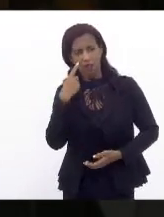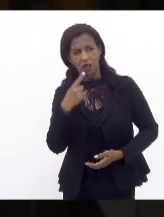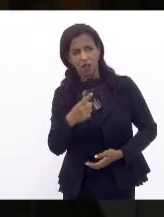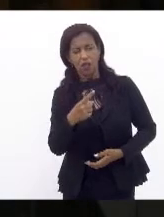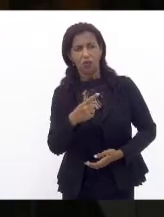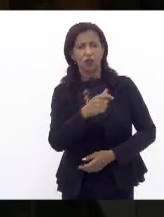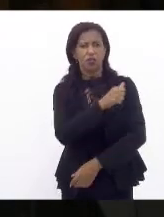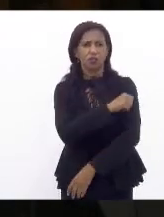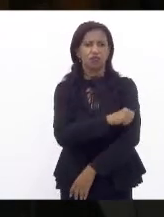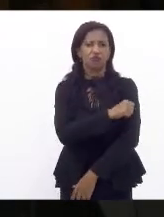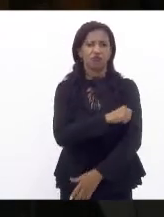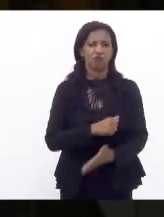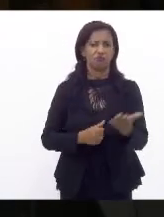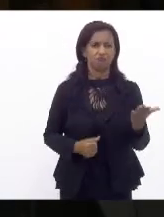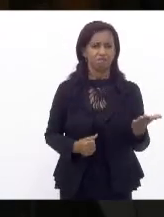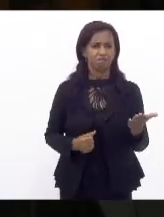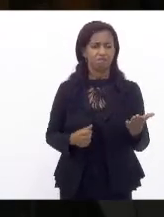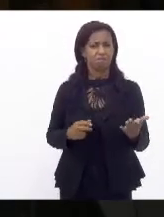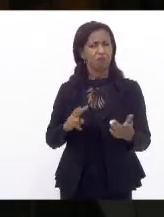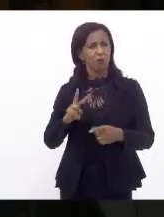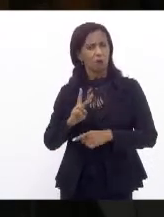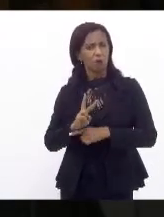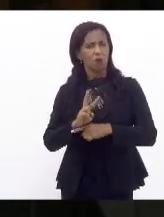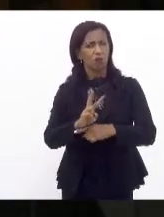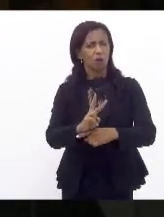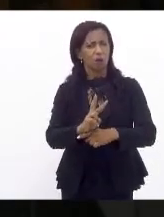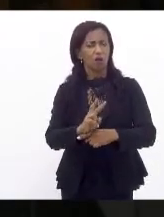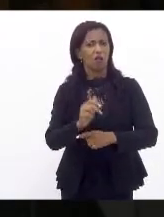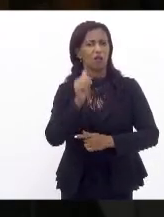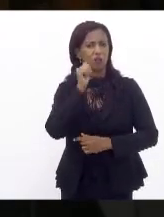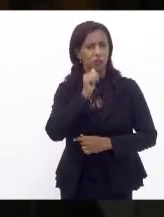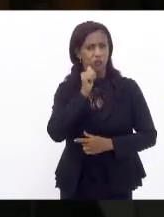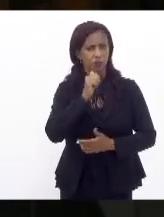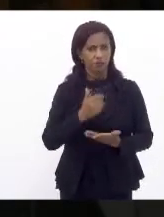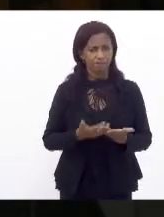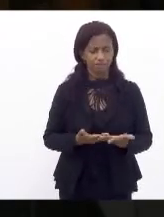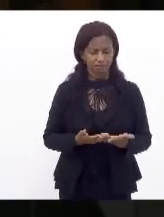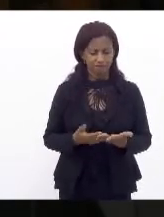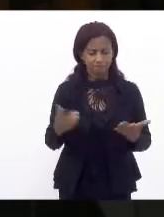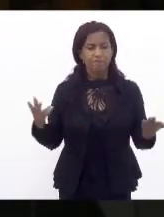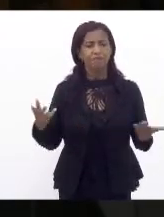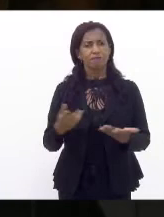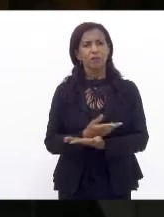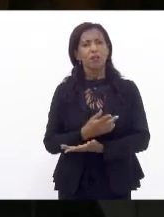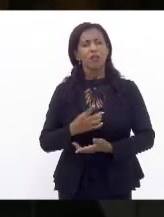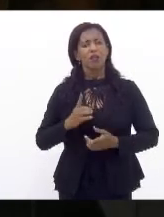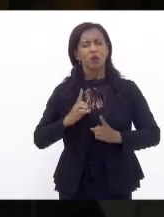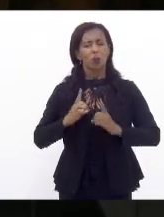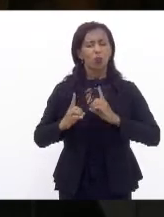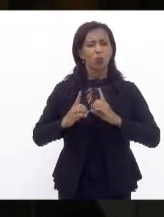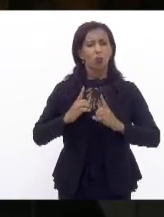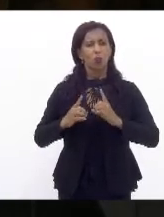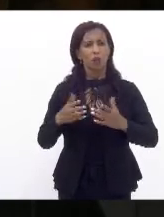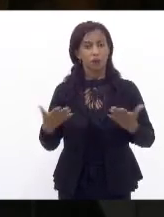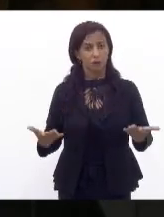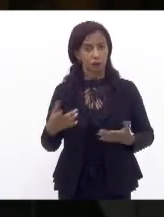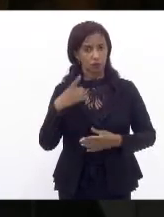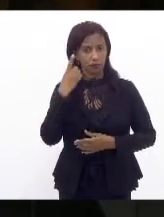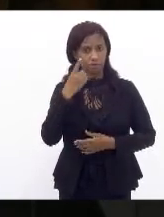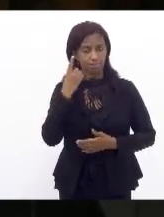enfermeira Rejane, uma defensora da pauta das mulheres, acontece que esse debate, senhores